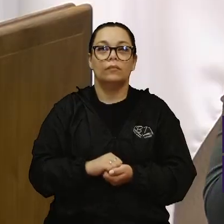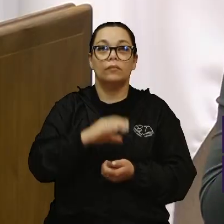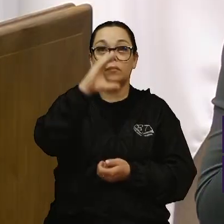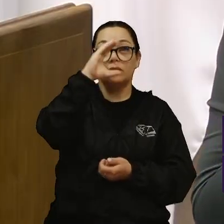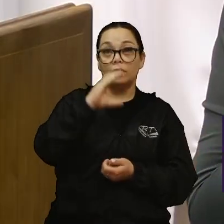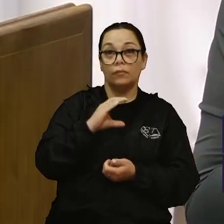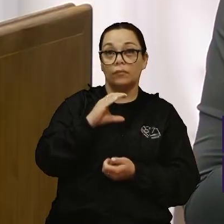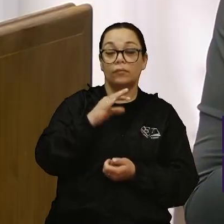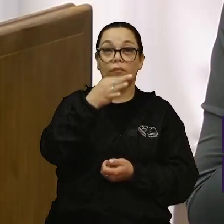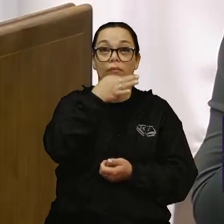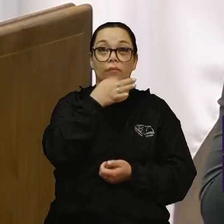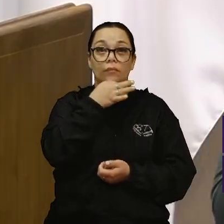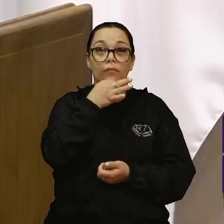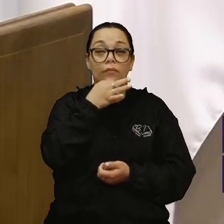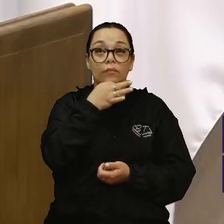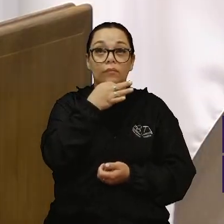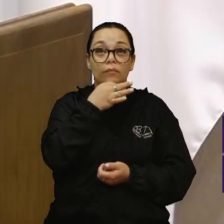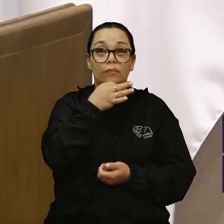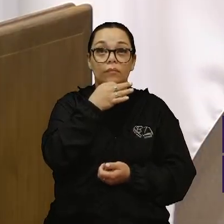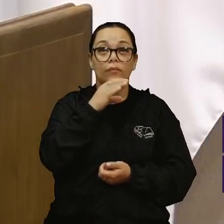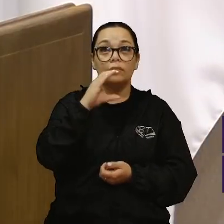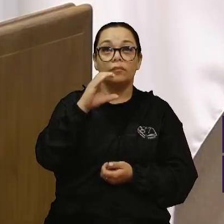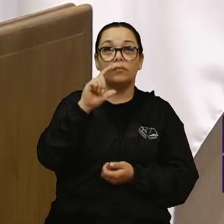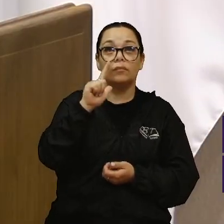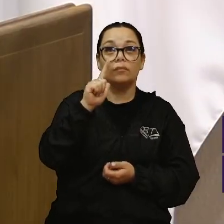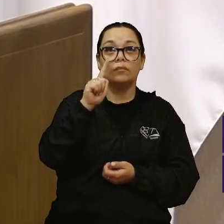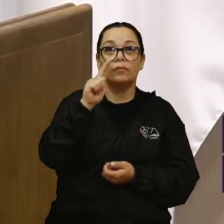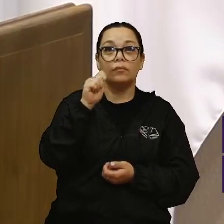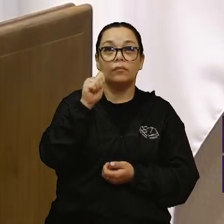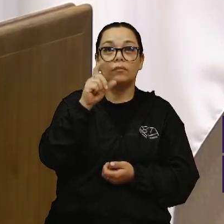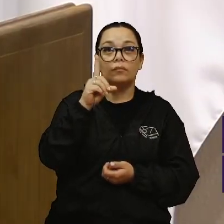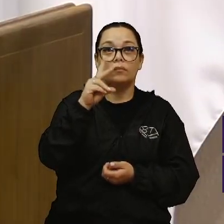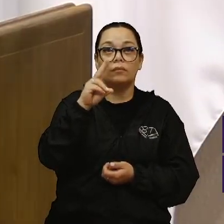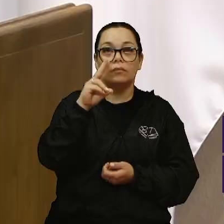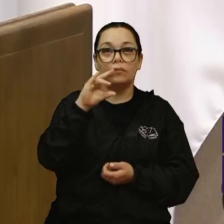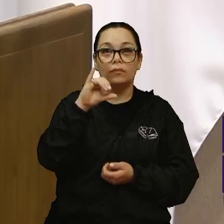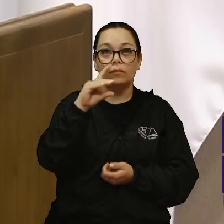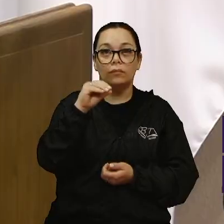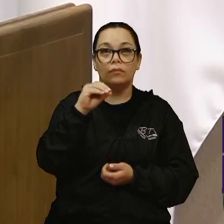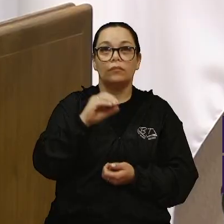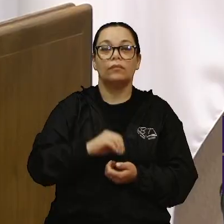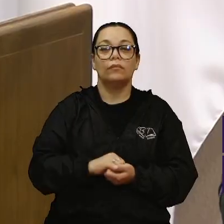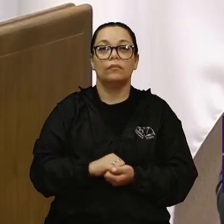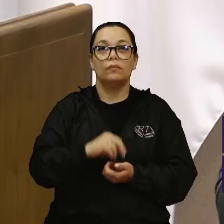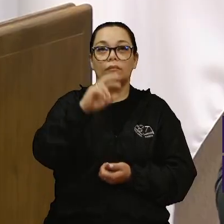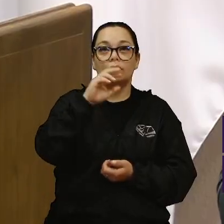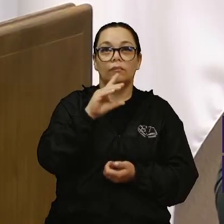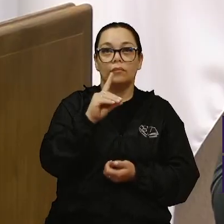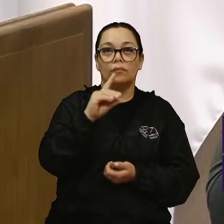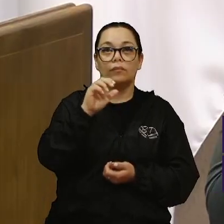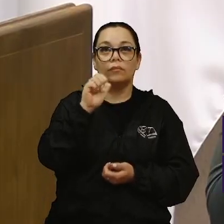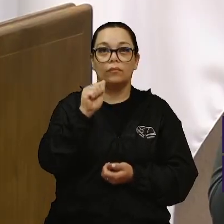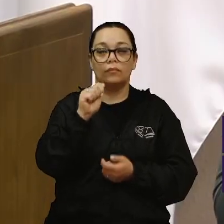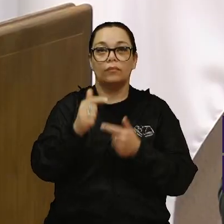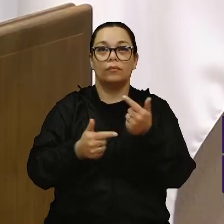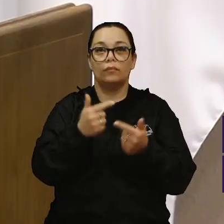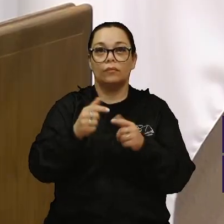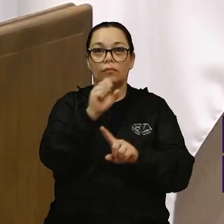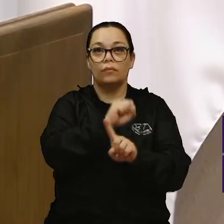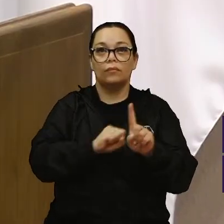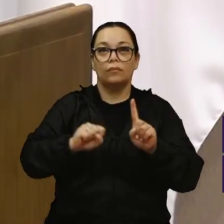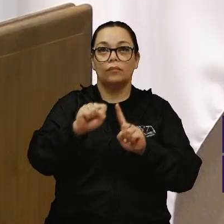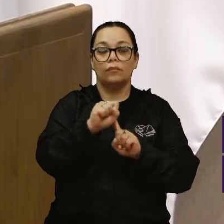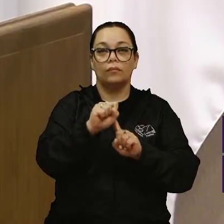Cidadão caxiense, senhor Cláudio Pessoa de Oliveira. Diretório Acadêmico do Serviço Social